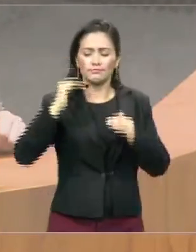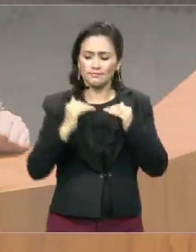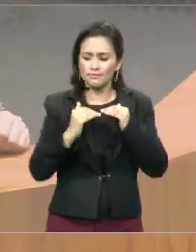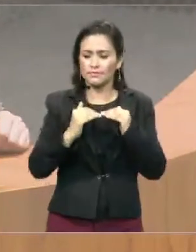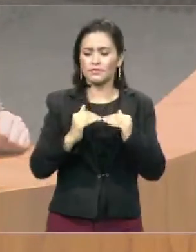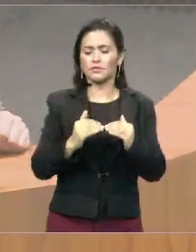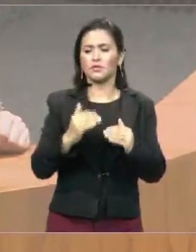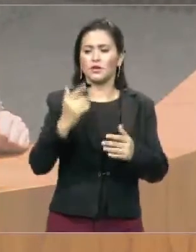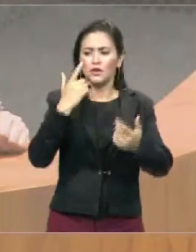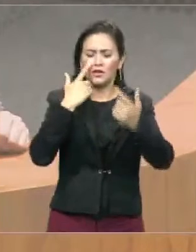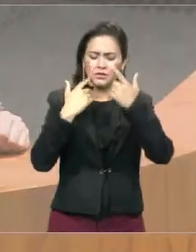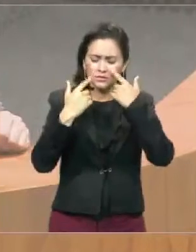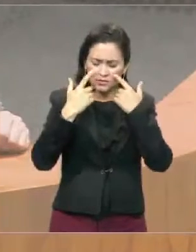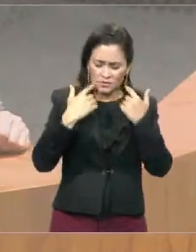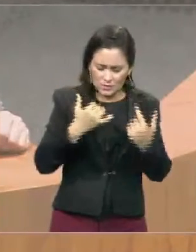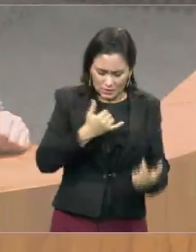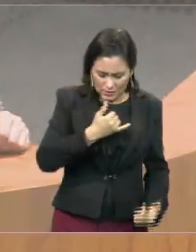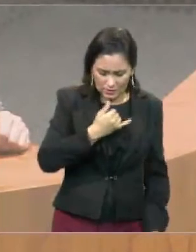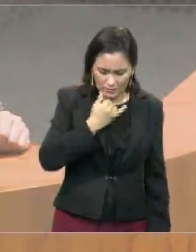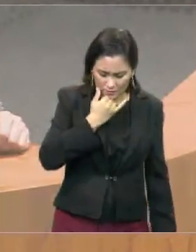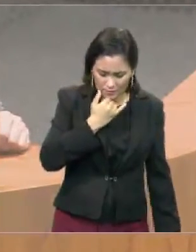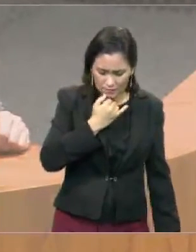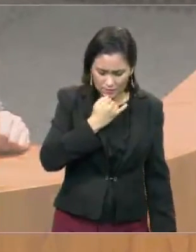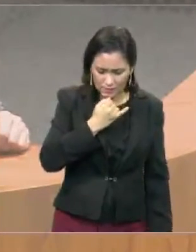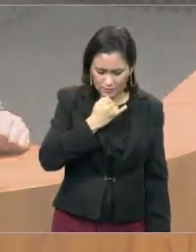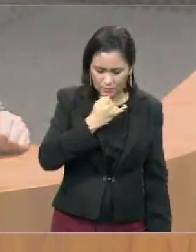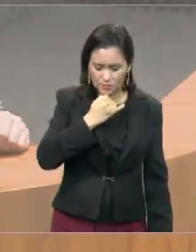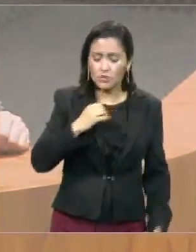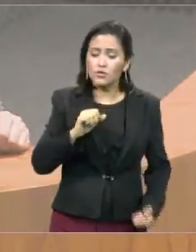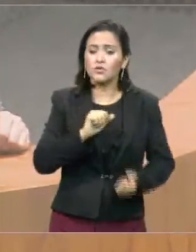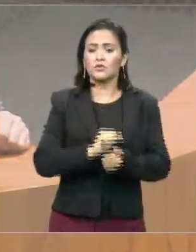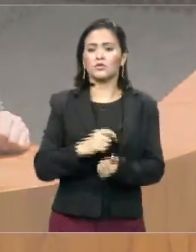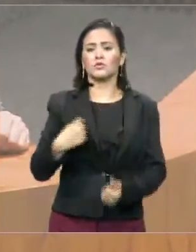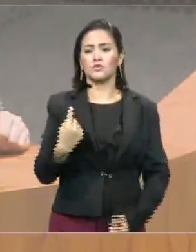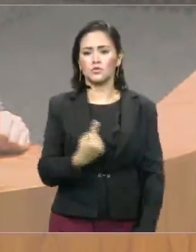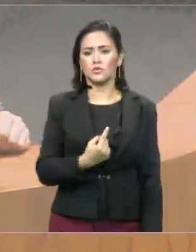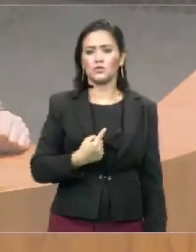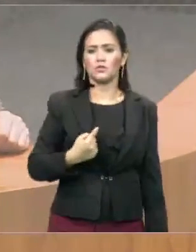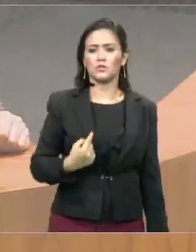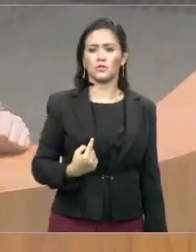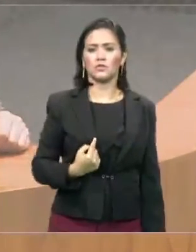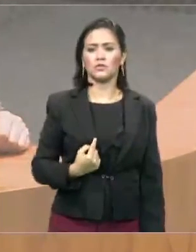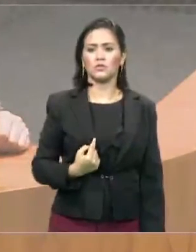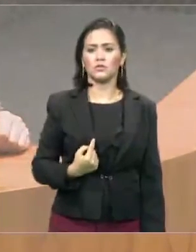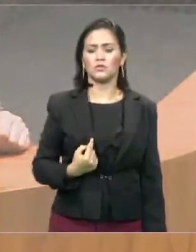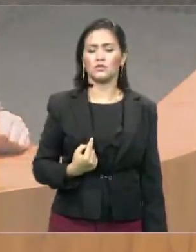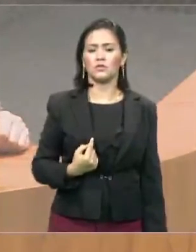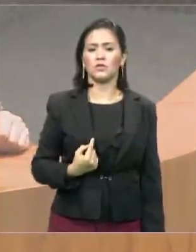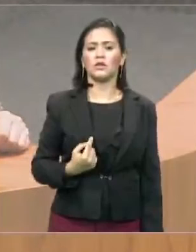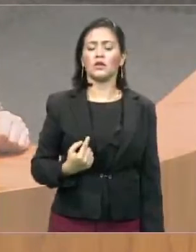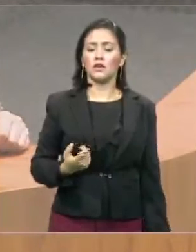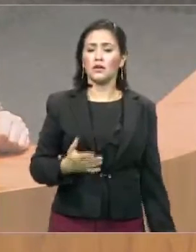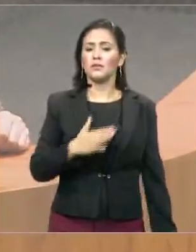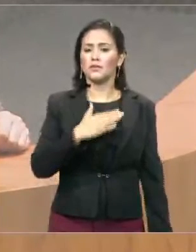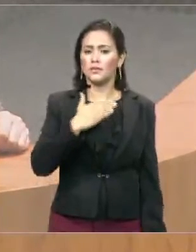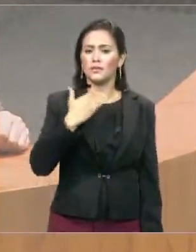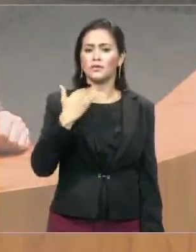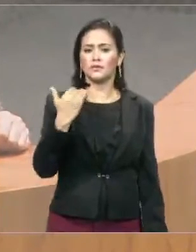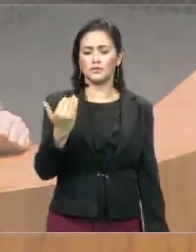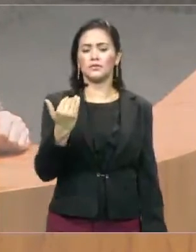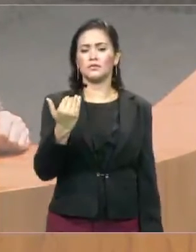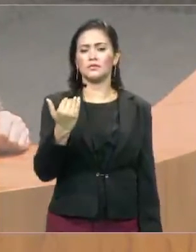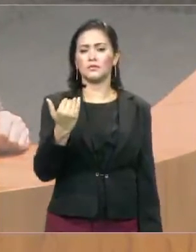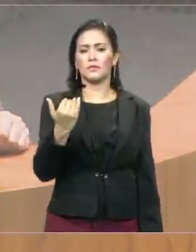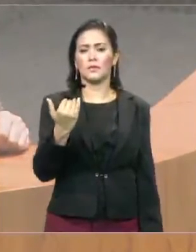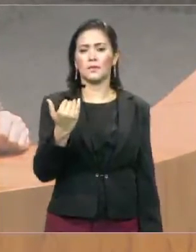junto conosco a morte de Arthur Dourado, que não vai ser em vão. Eu quero dizer isso aqui em